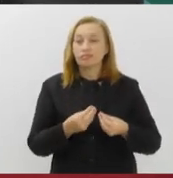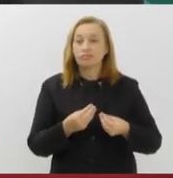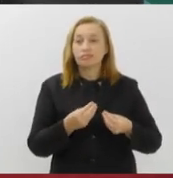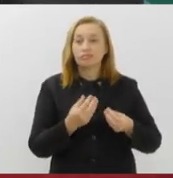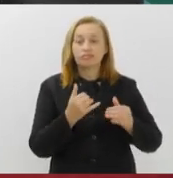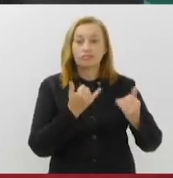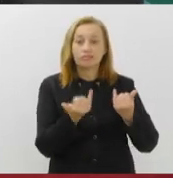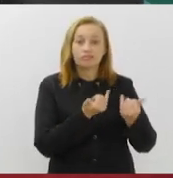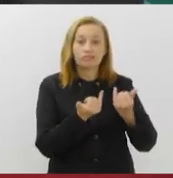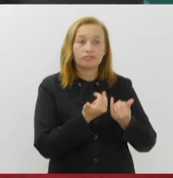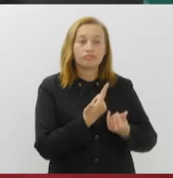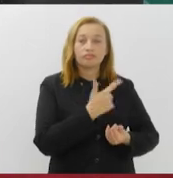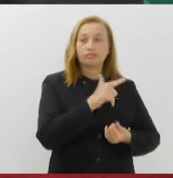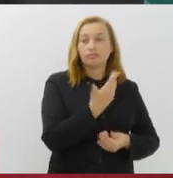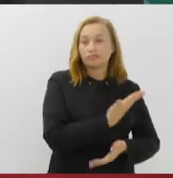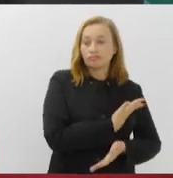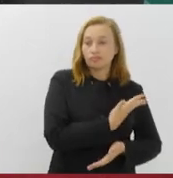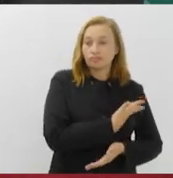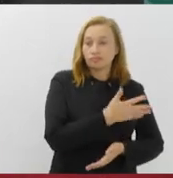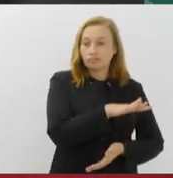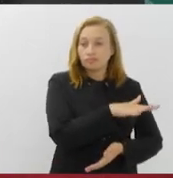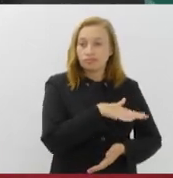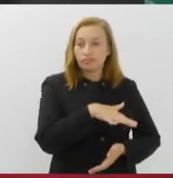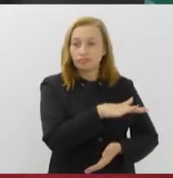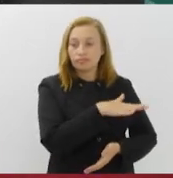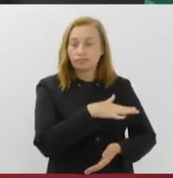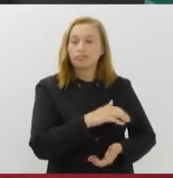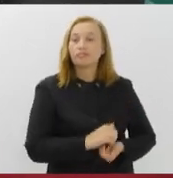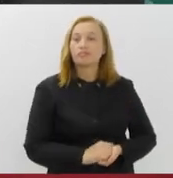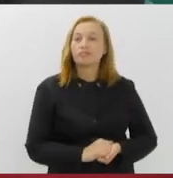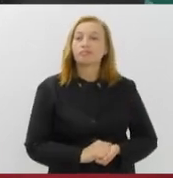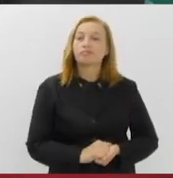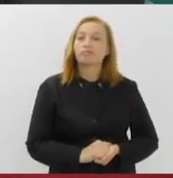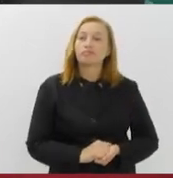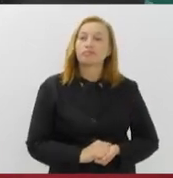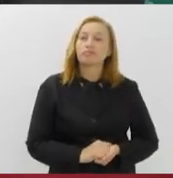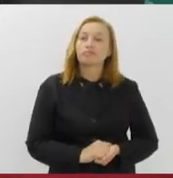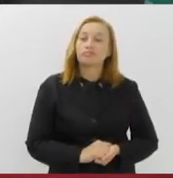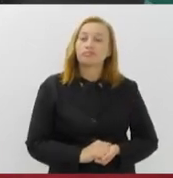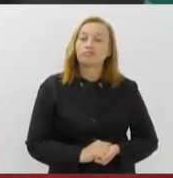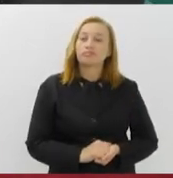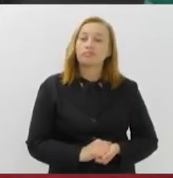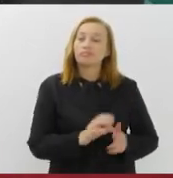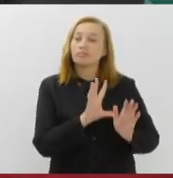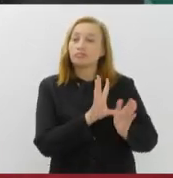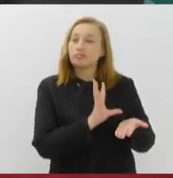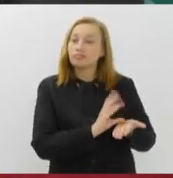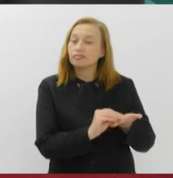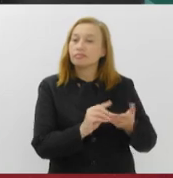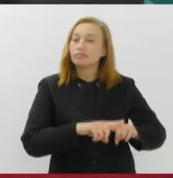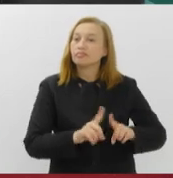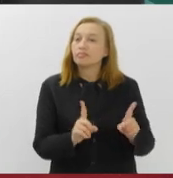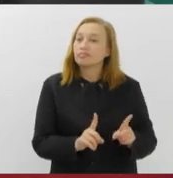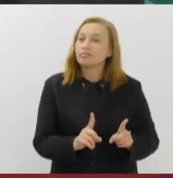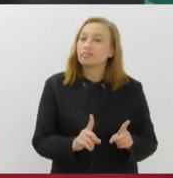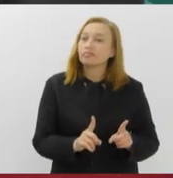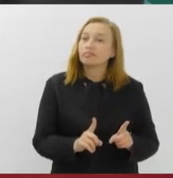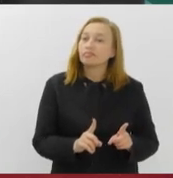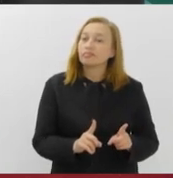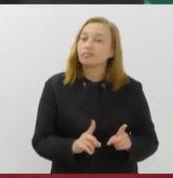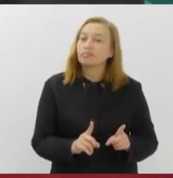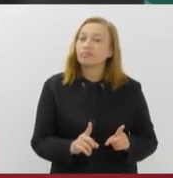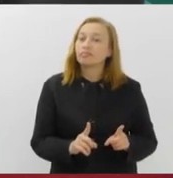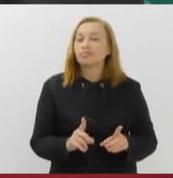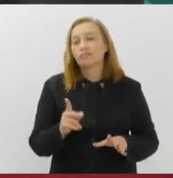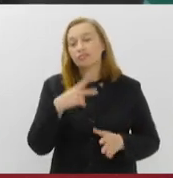e dos espaços mesmo em que a gente, né, coloca as nossas pautas, mas o que, assim, eu